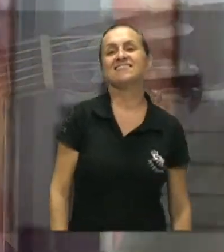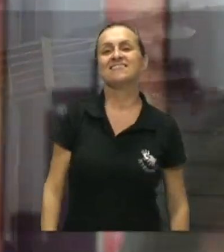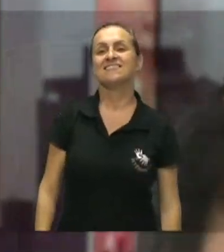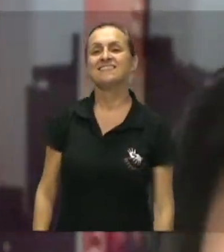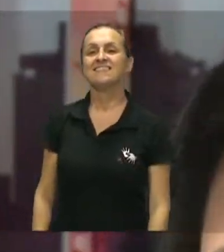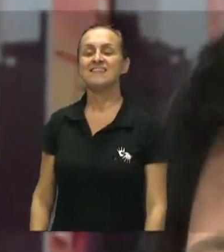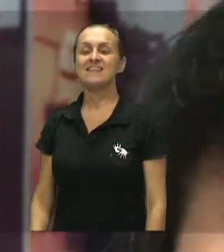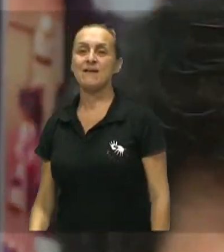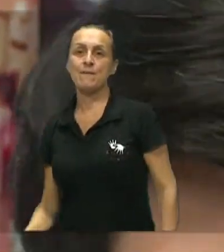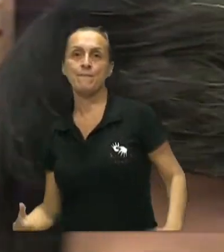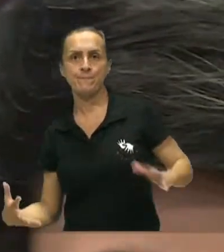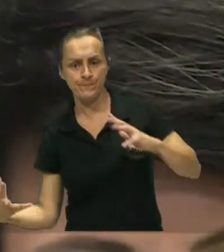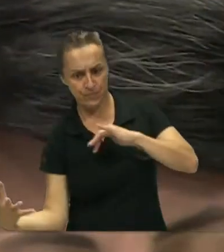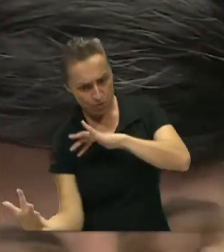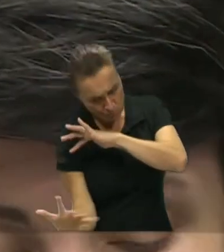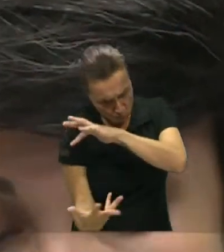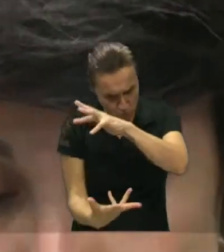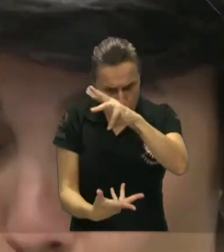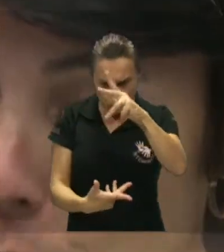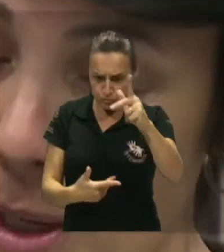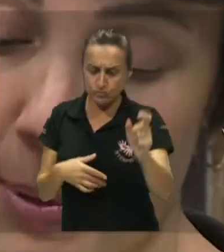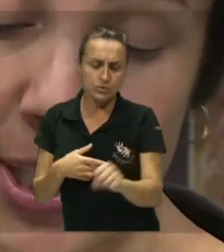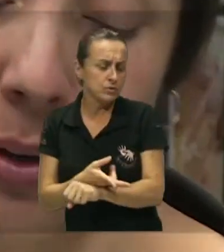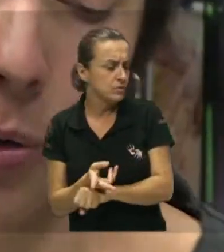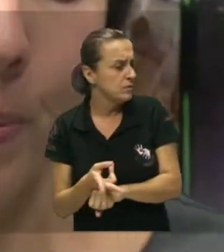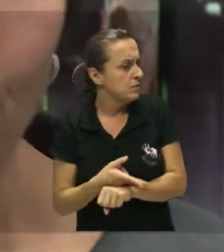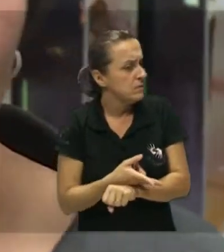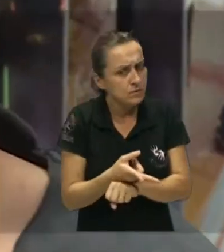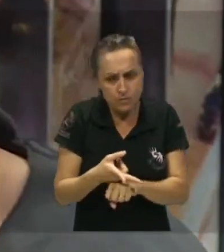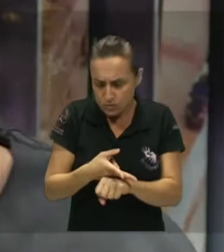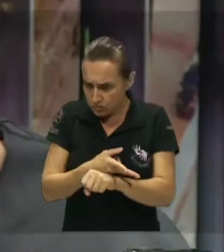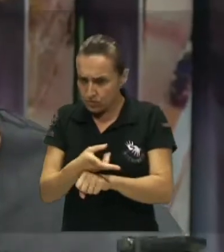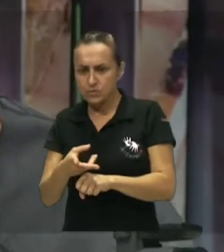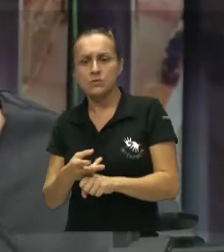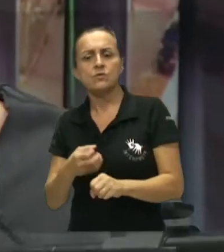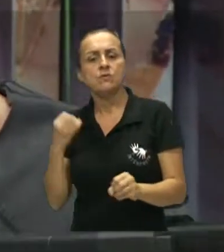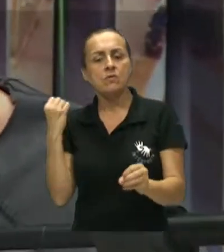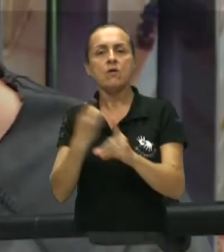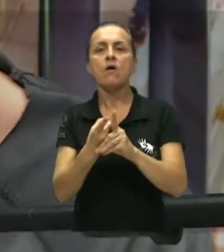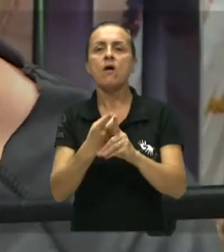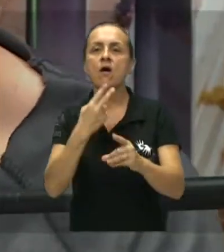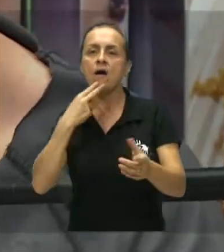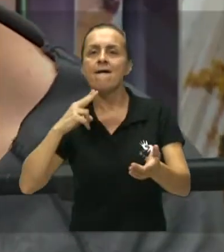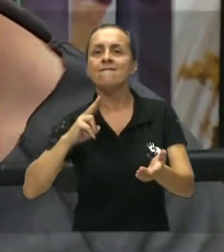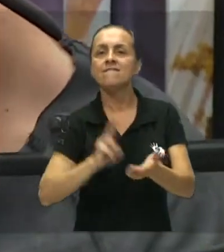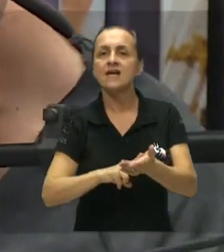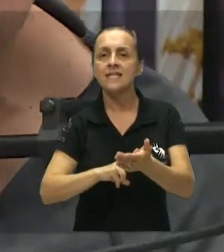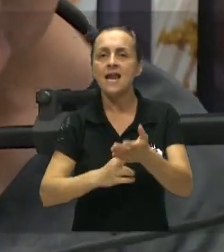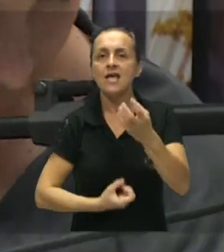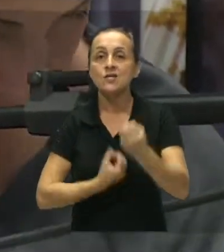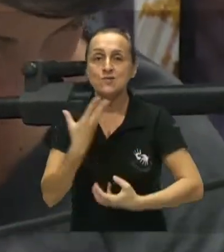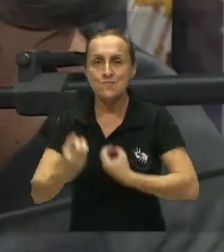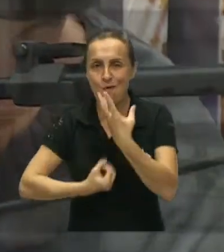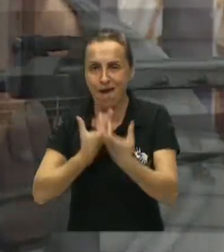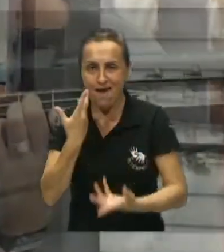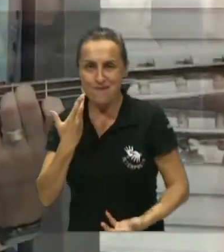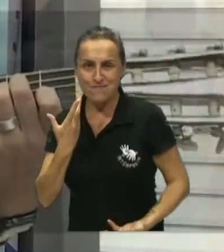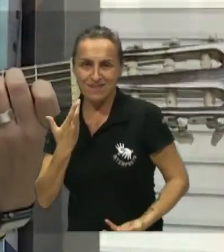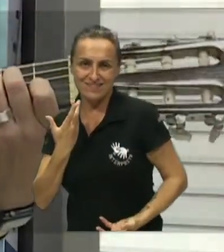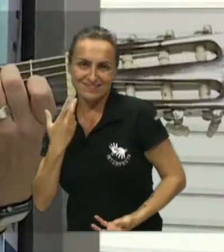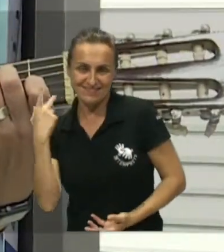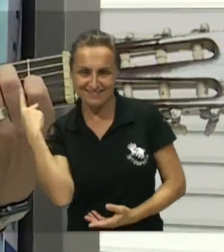Eu viro o mundo pelo avesso e envio no endereço os poemas que eu roubei do império que esse teu olhar.